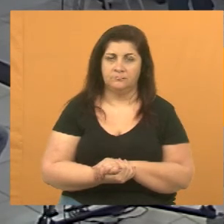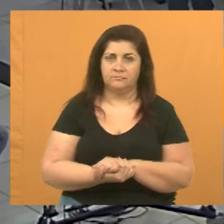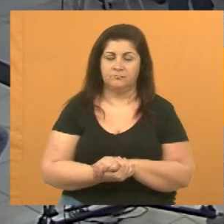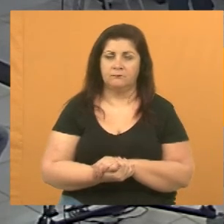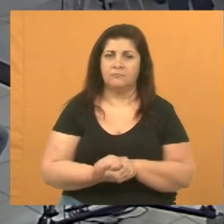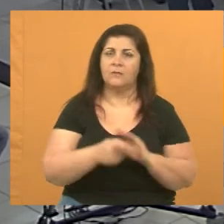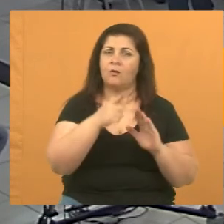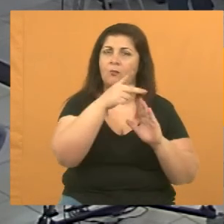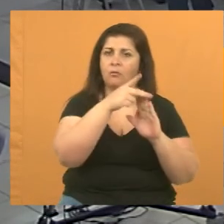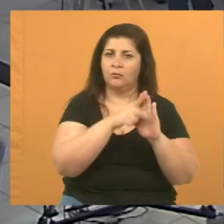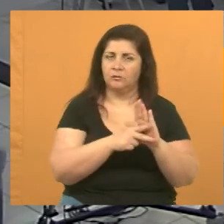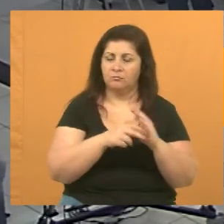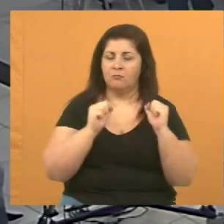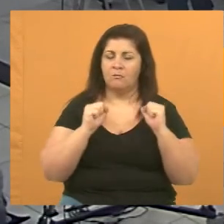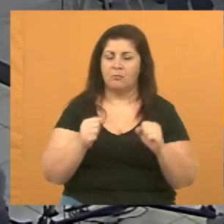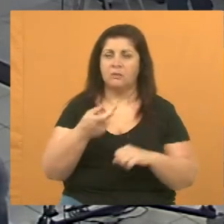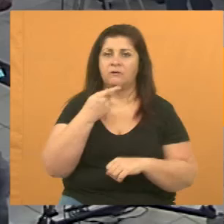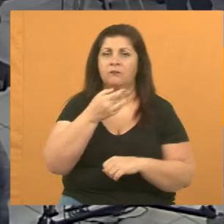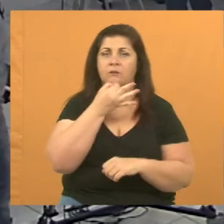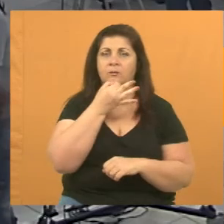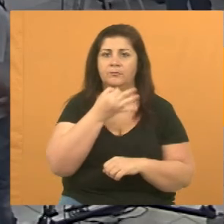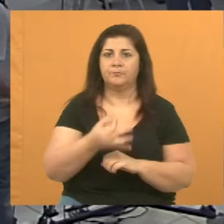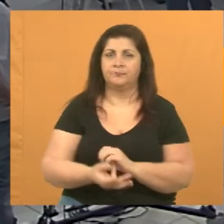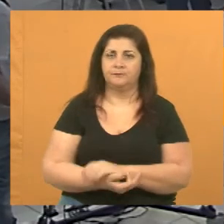O projeto está em discussão.